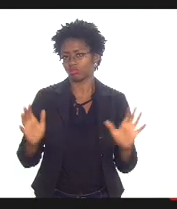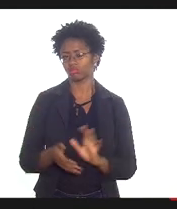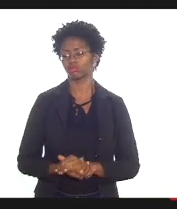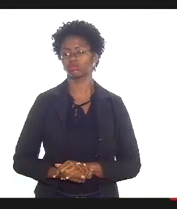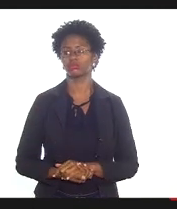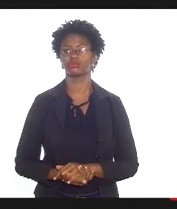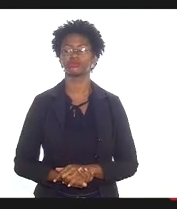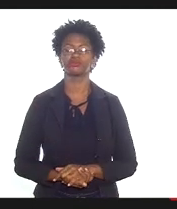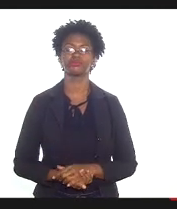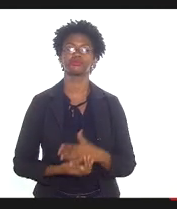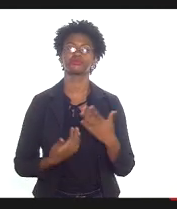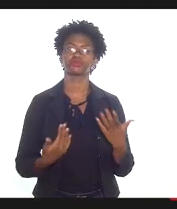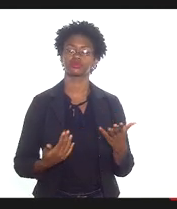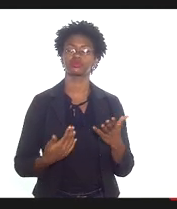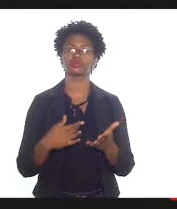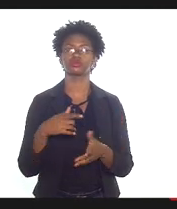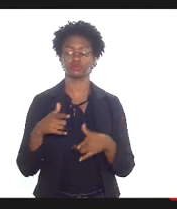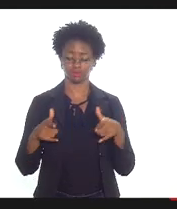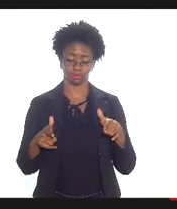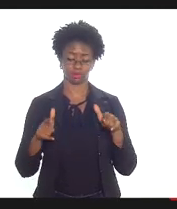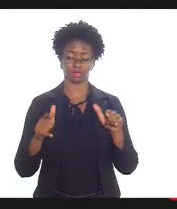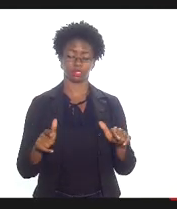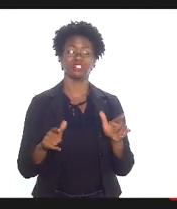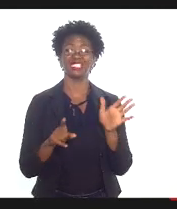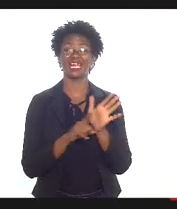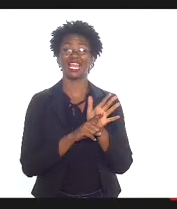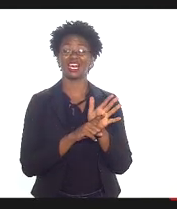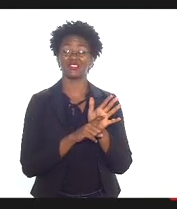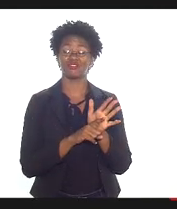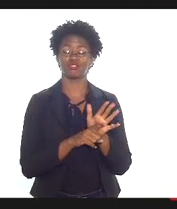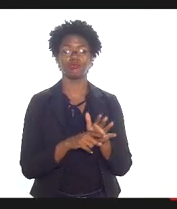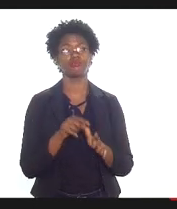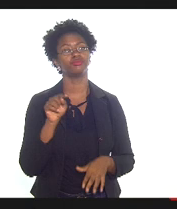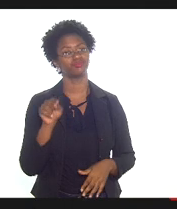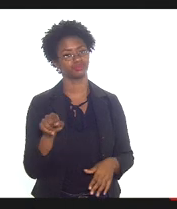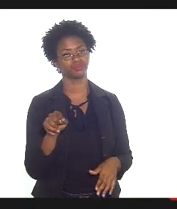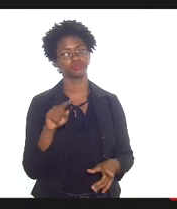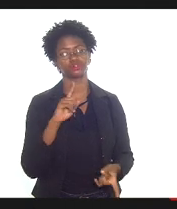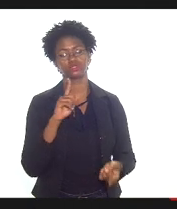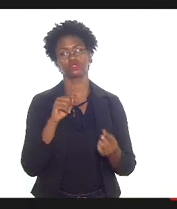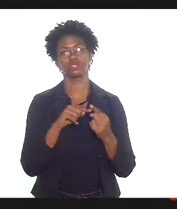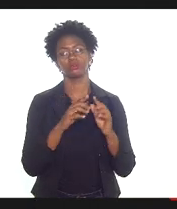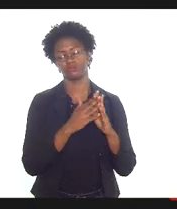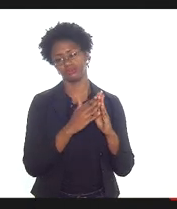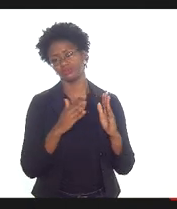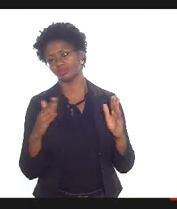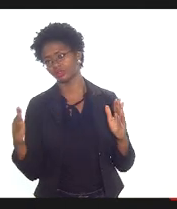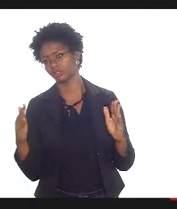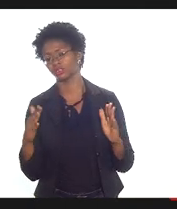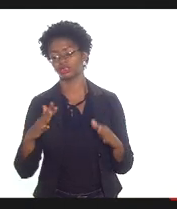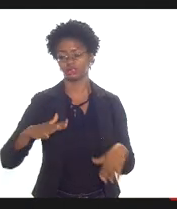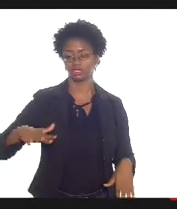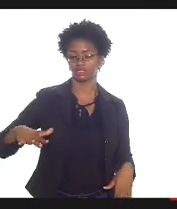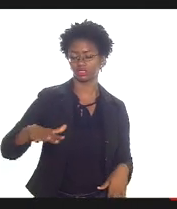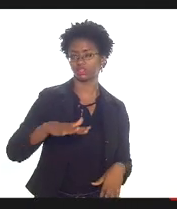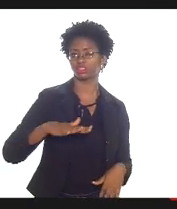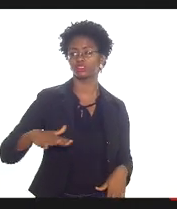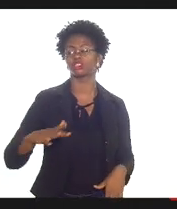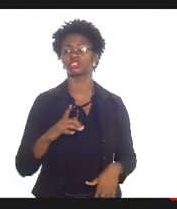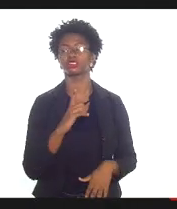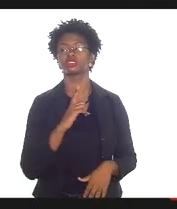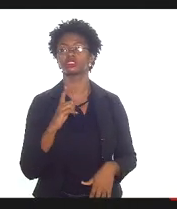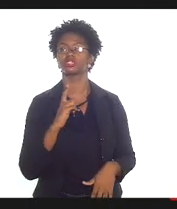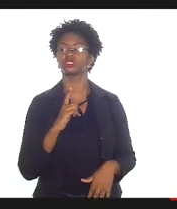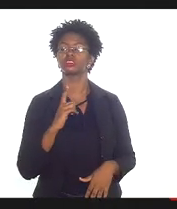essas receitas líquidas negativas se referem a períodos do campo onde ele tem